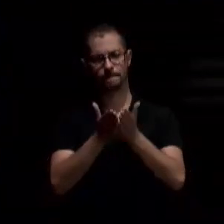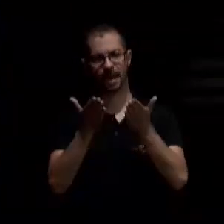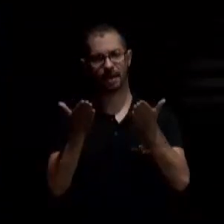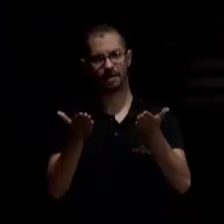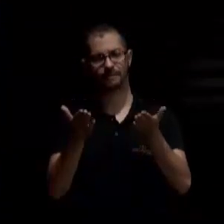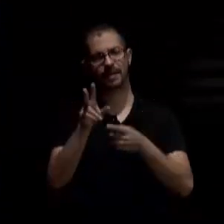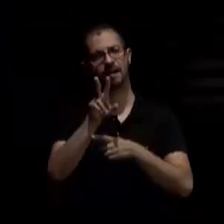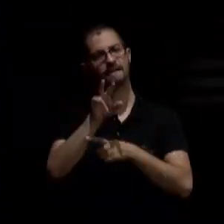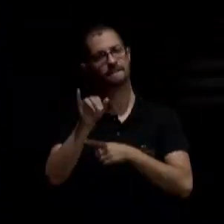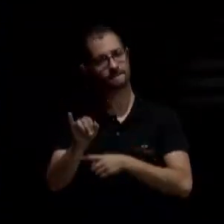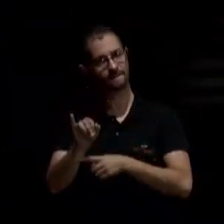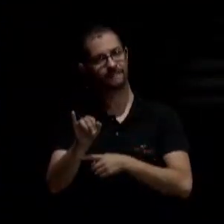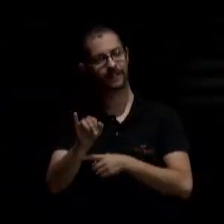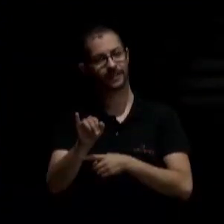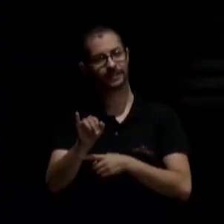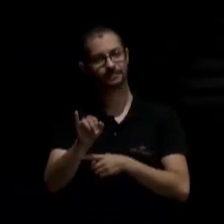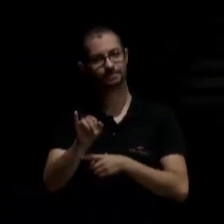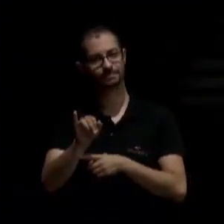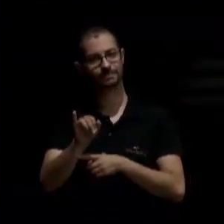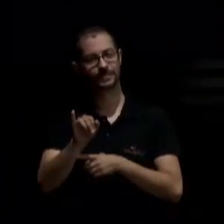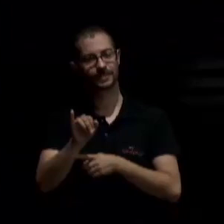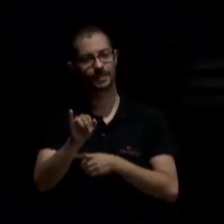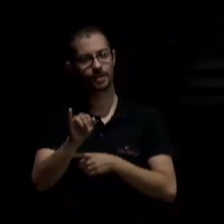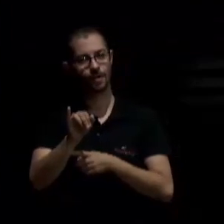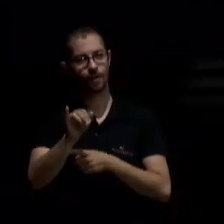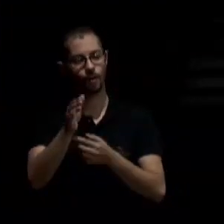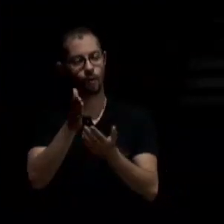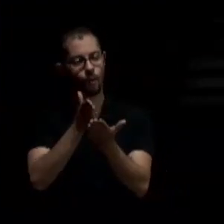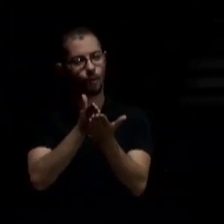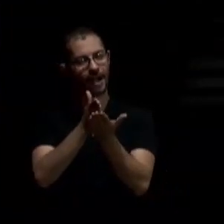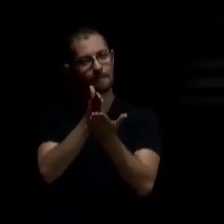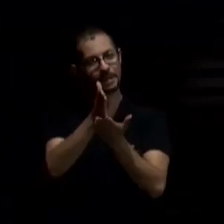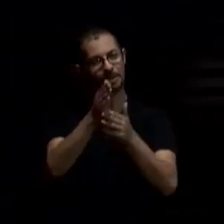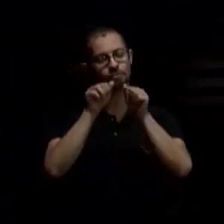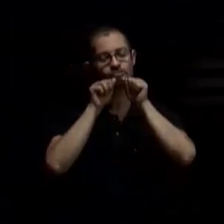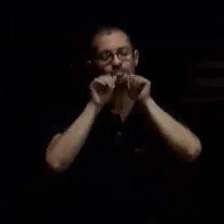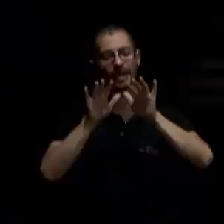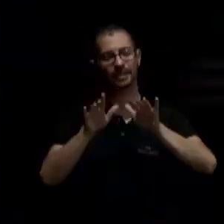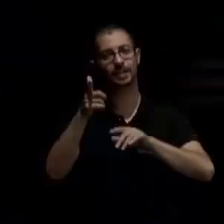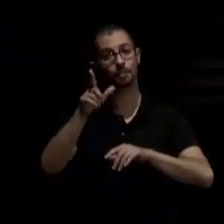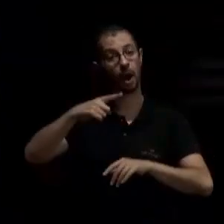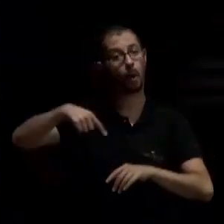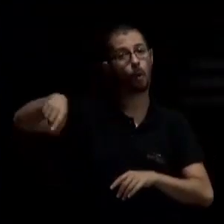vai ser um veículo de bênção para que outros